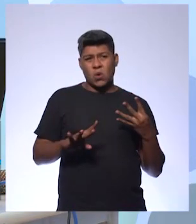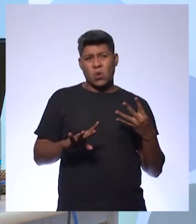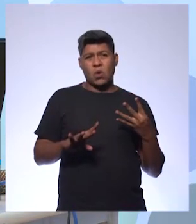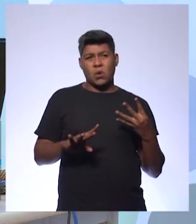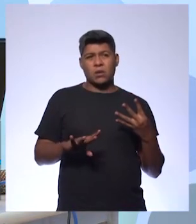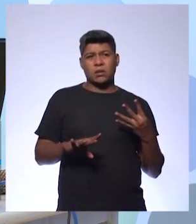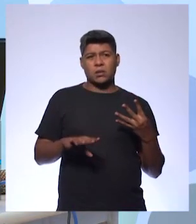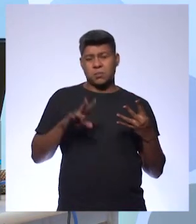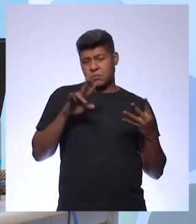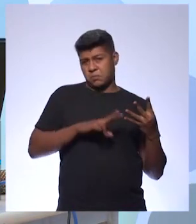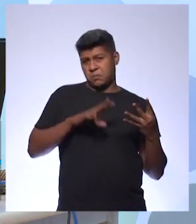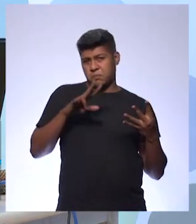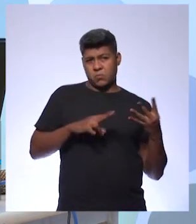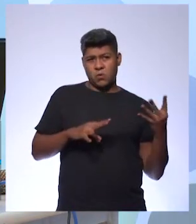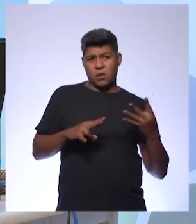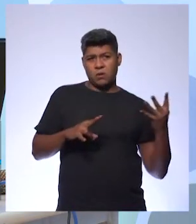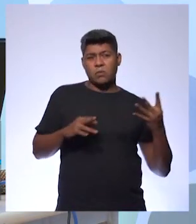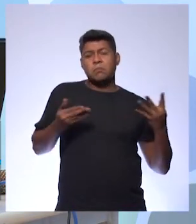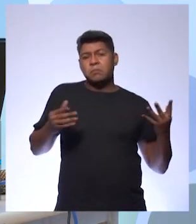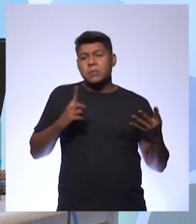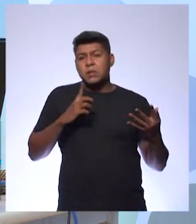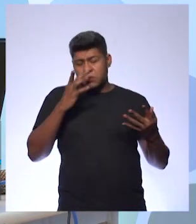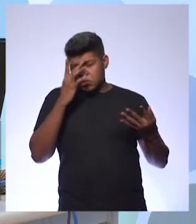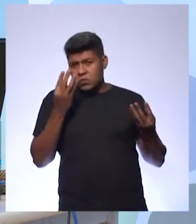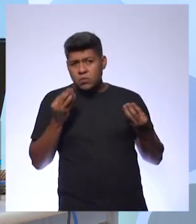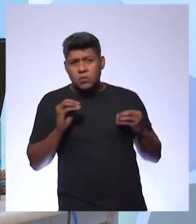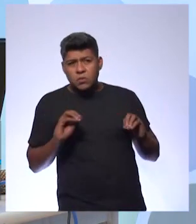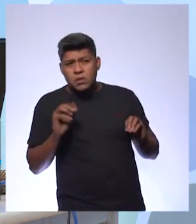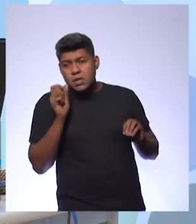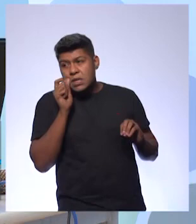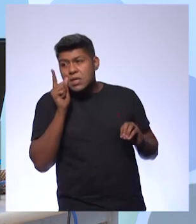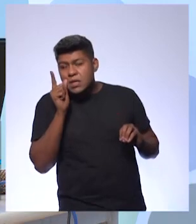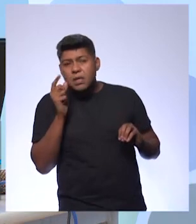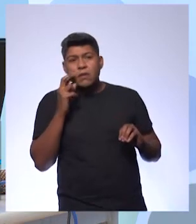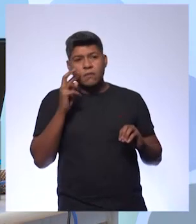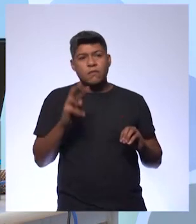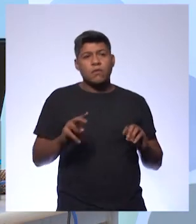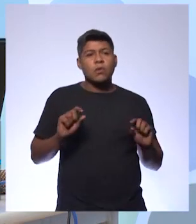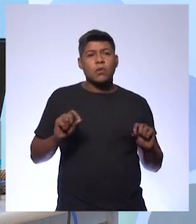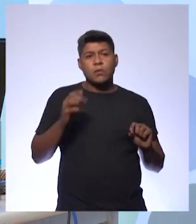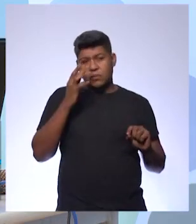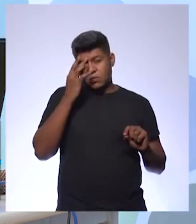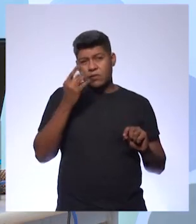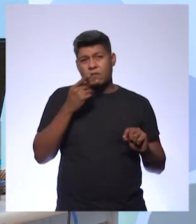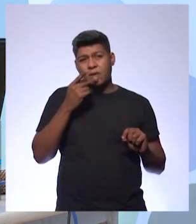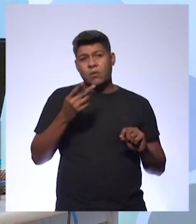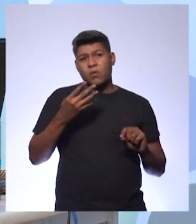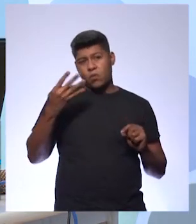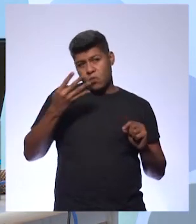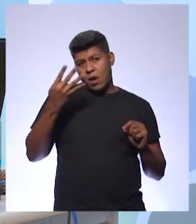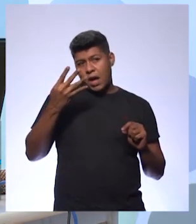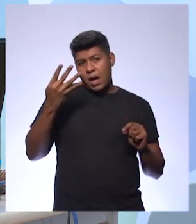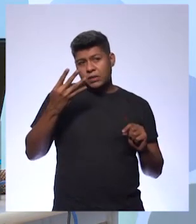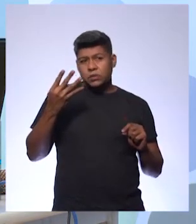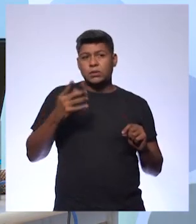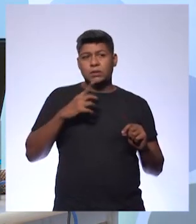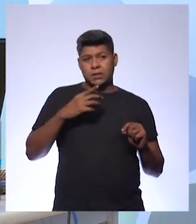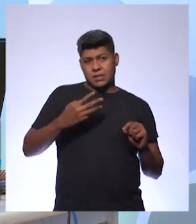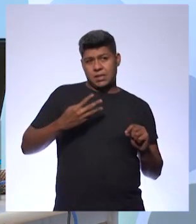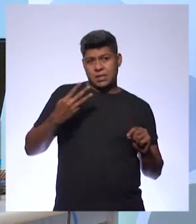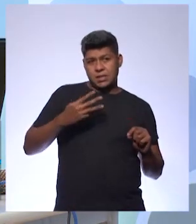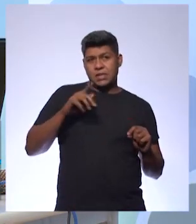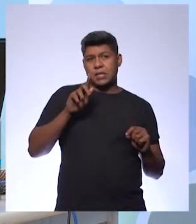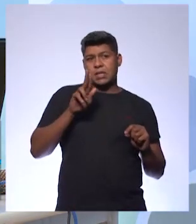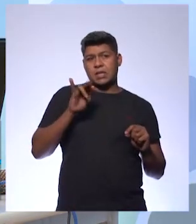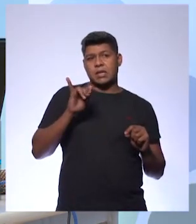eu só li quarteto? E aí, já teve gente que colocou a ideia, eu vi. Aí teve gente que colocou, tinha quarteto e tinha terceto.